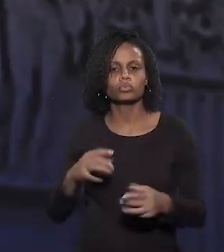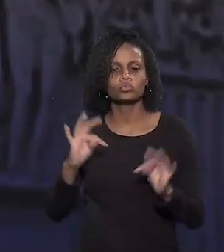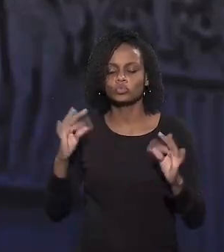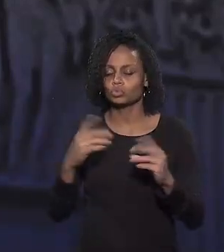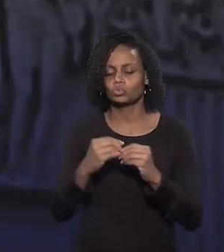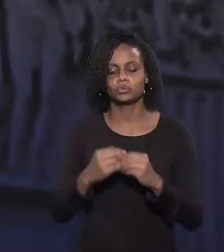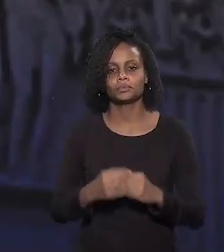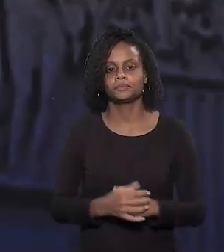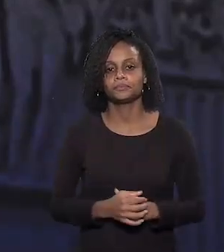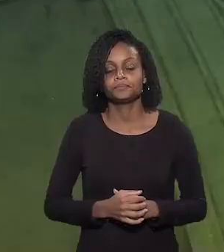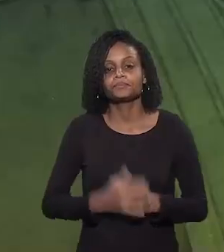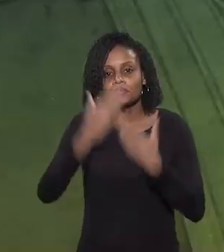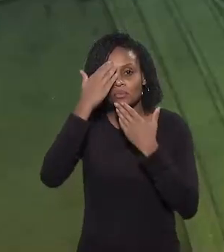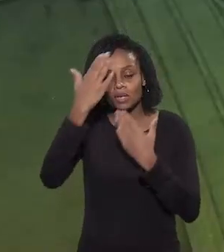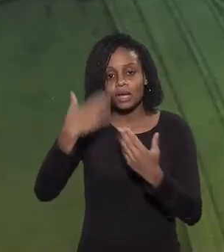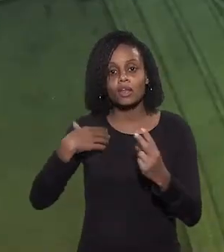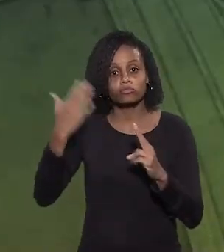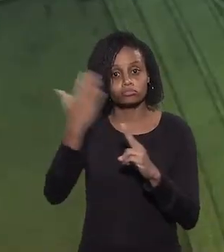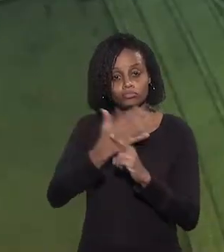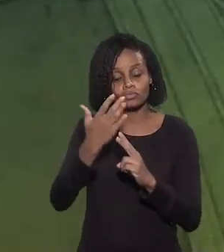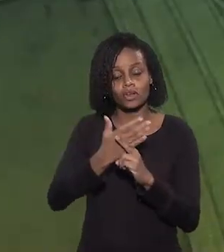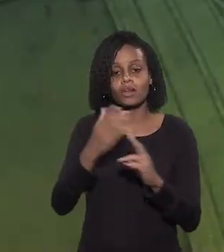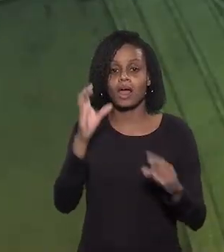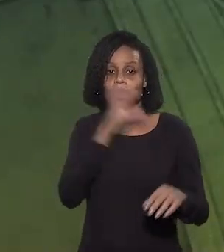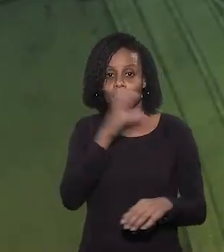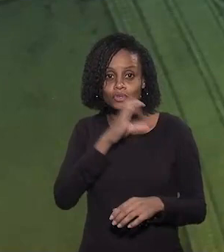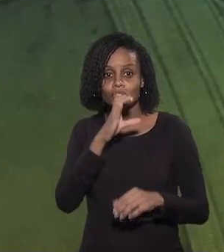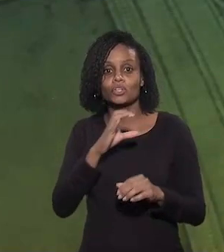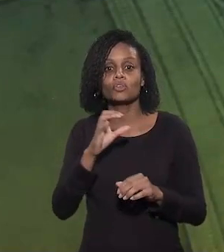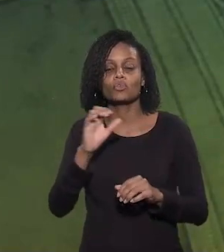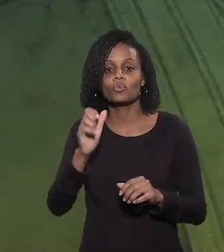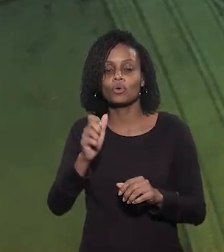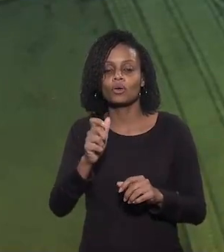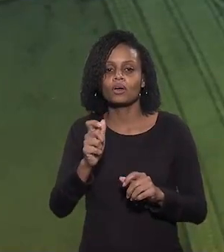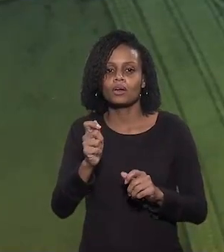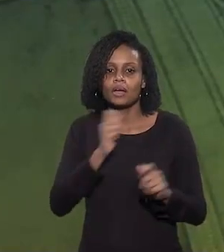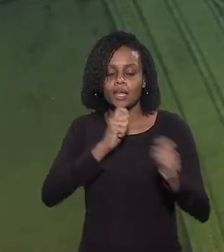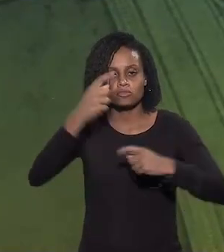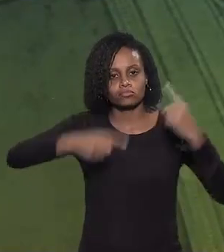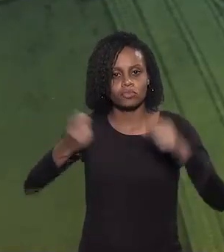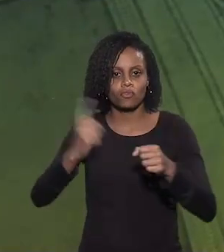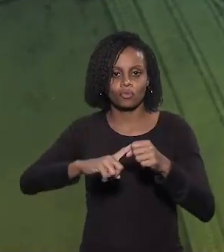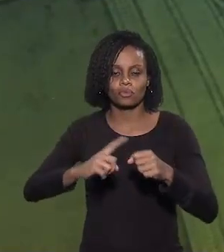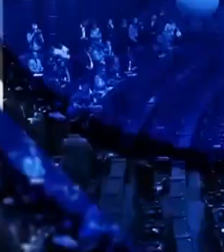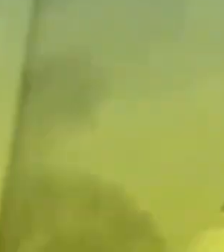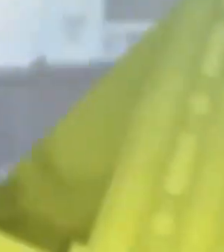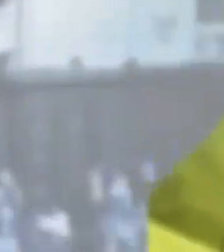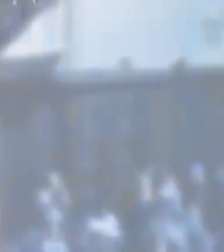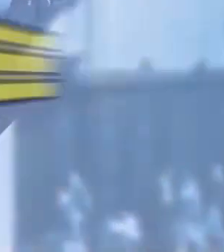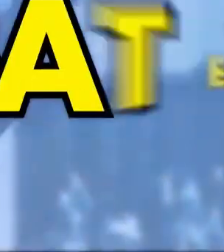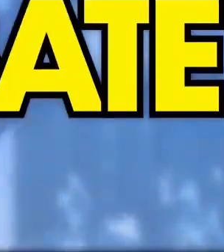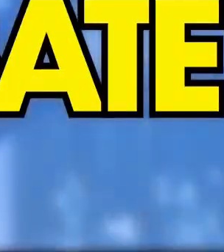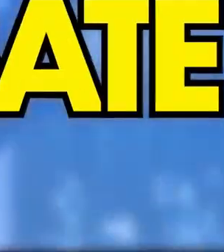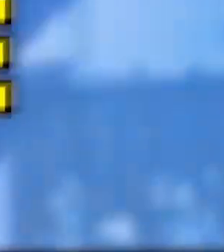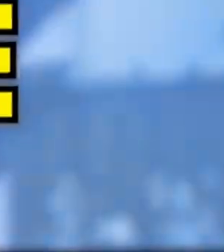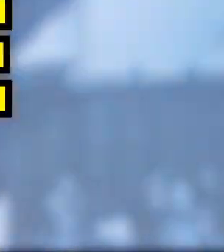da saúde, né? Obrigada. Eu vou fazer um intervalo rapidinho. O Alerj Debate volta já, só um minuto.